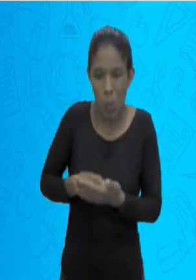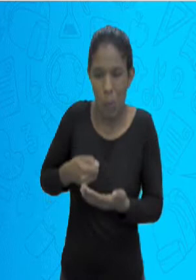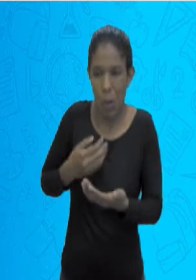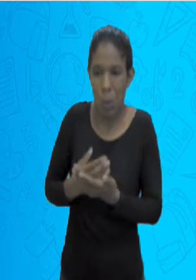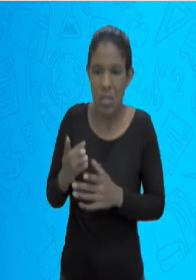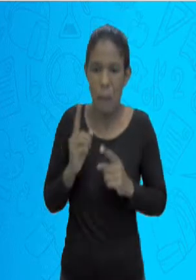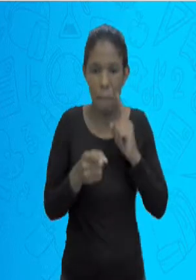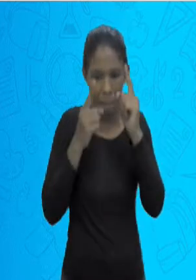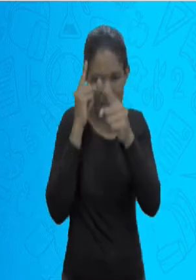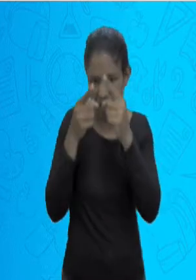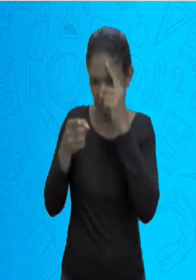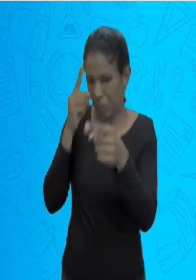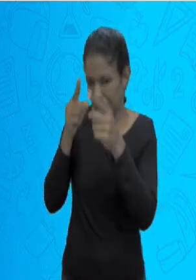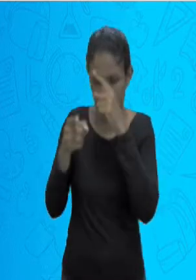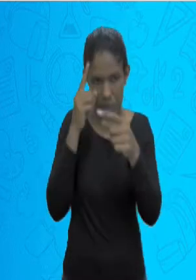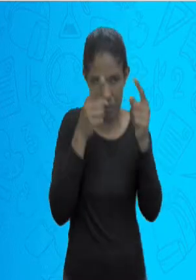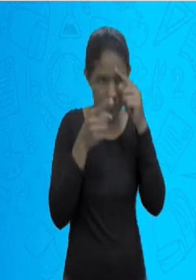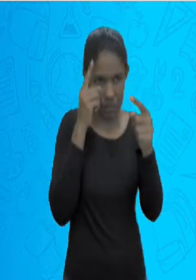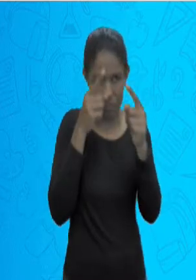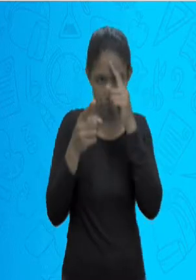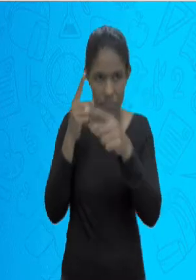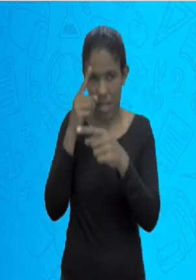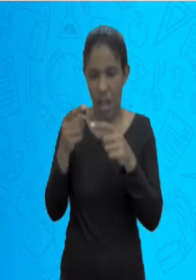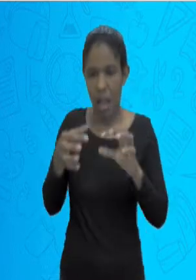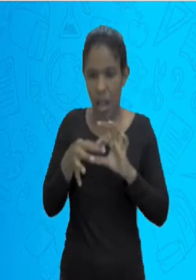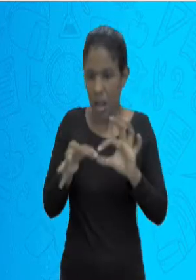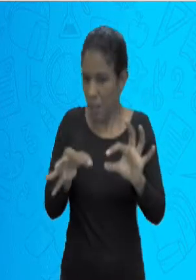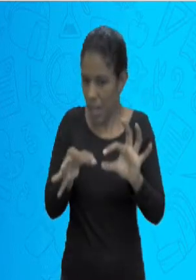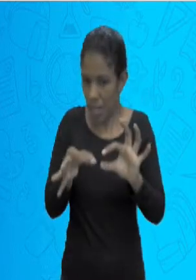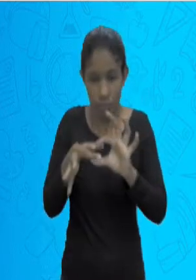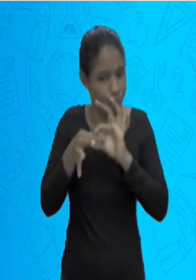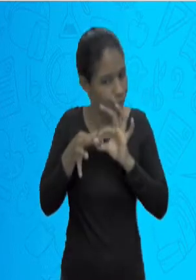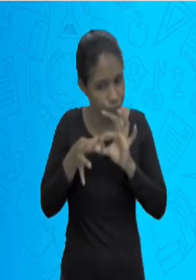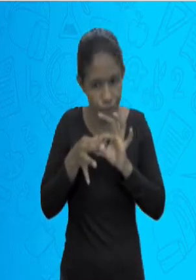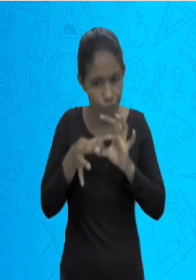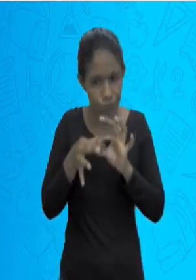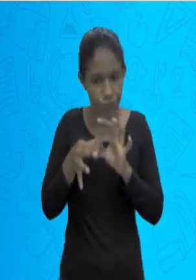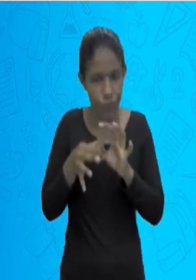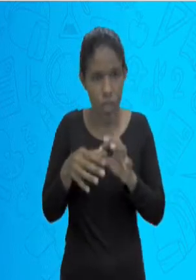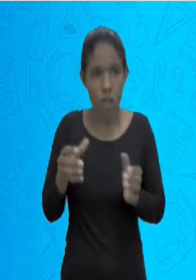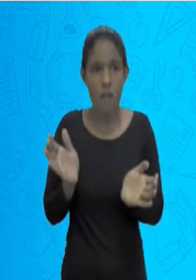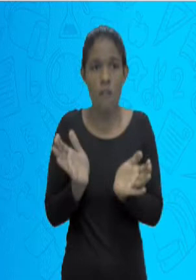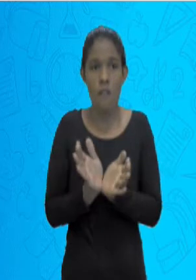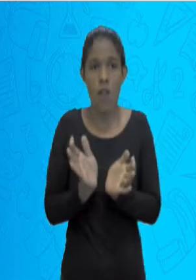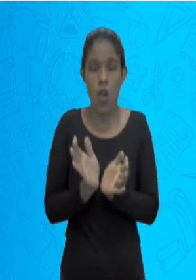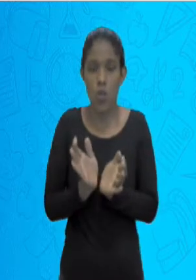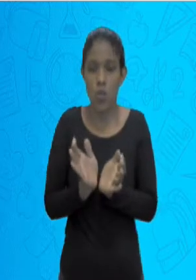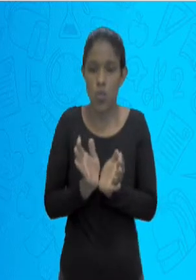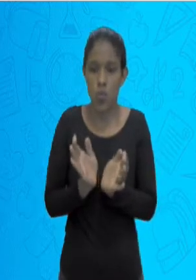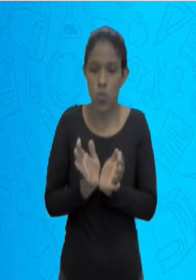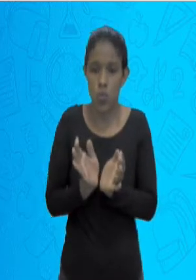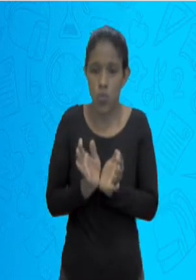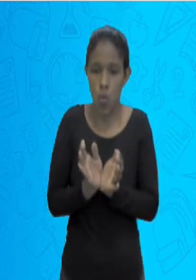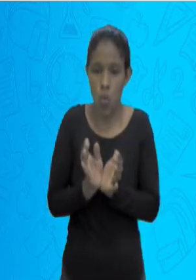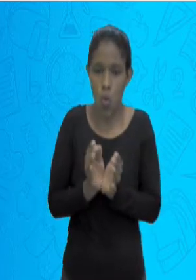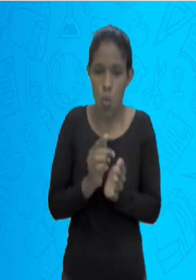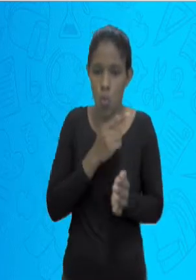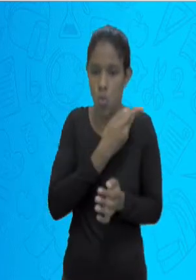individuais e políticas, ele faz uma monarquia absolutista com o